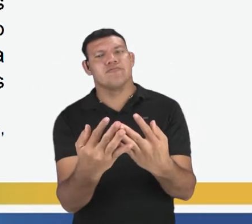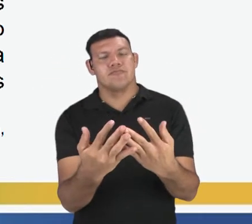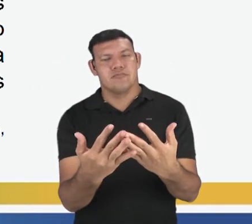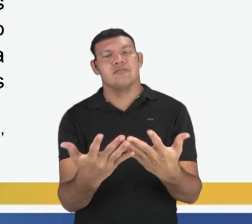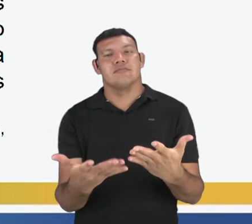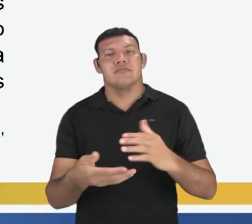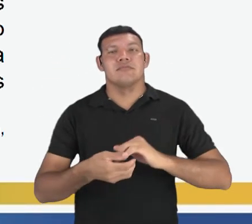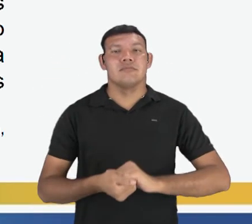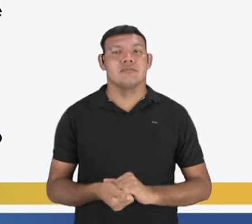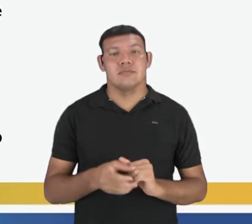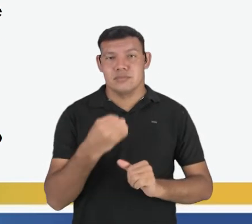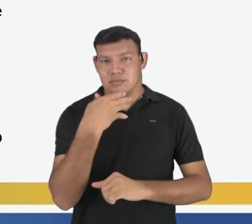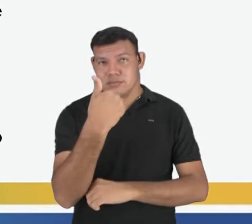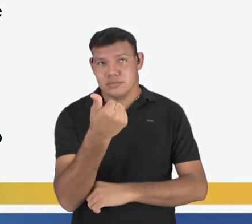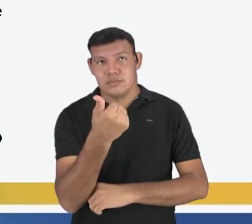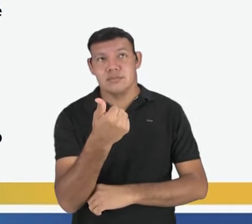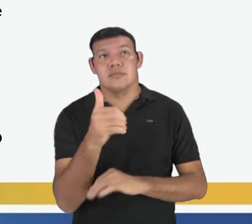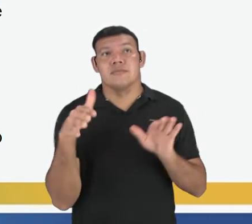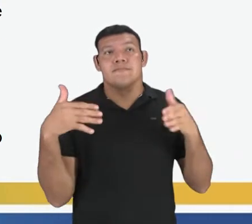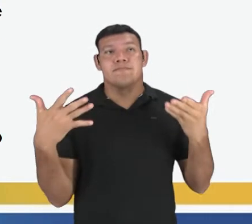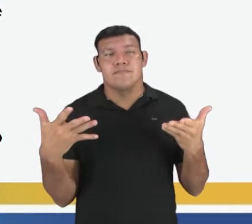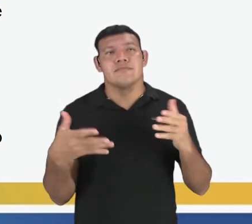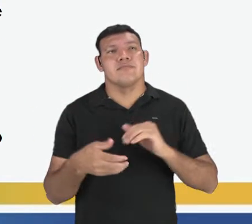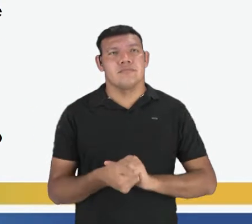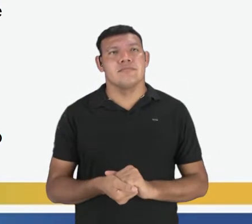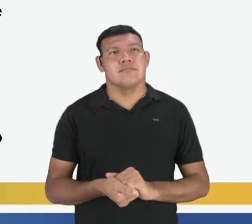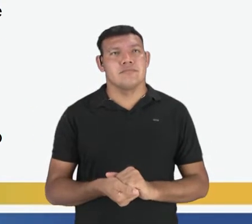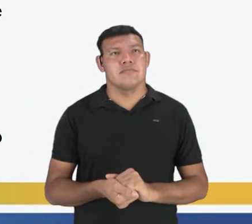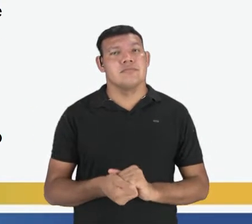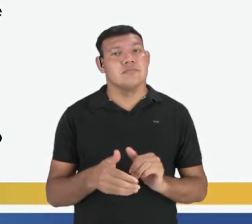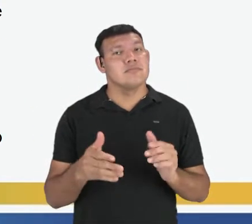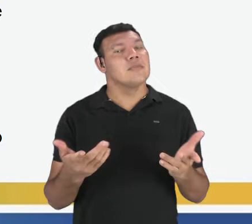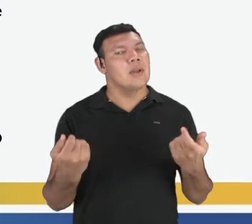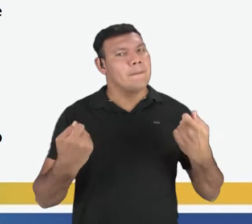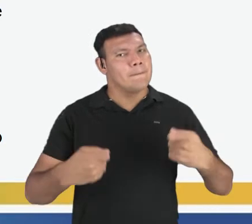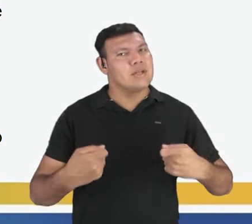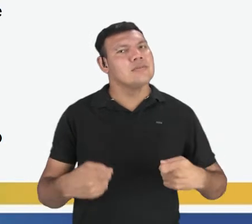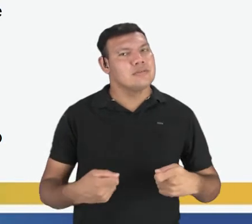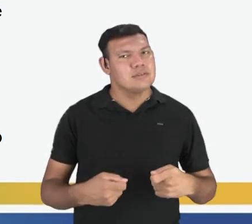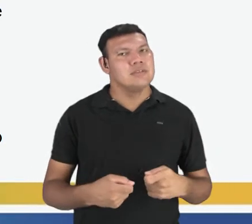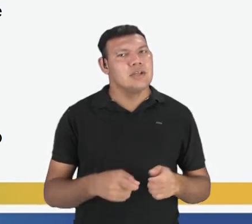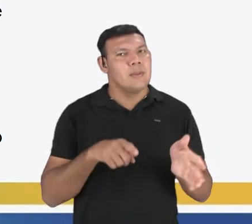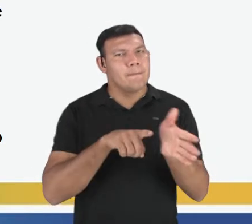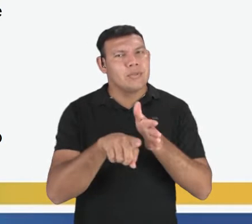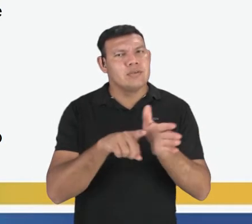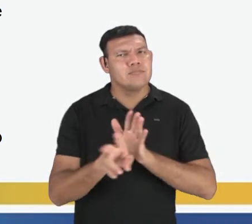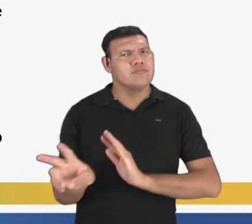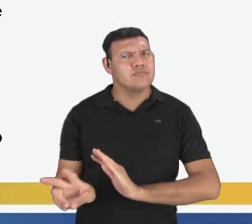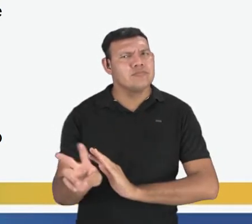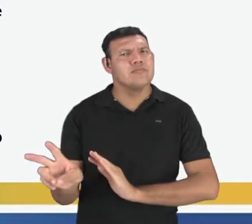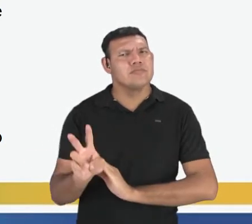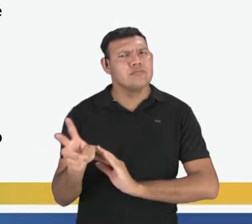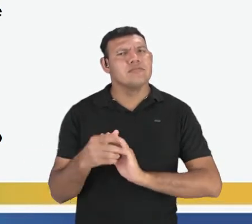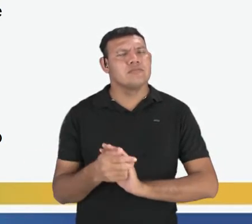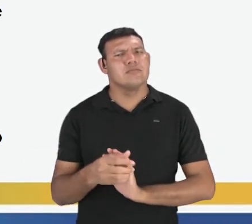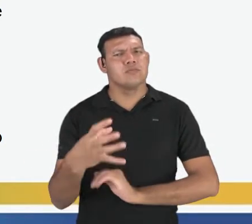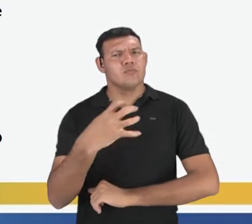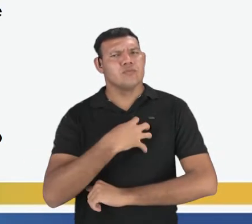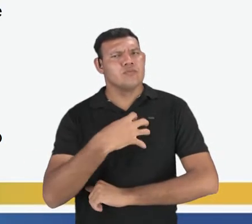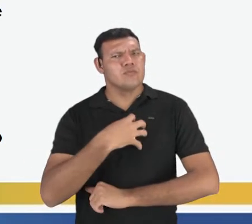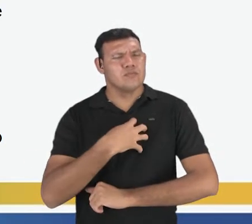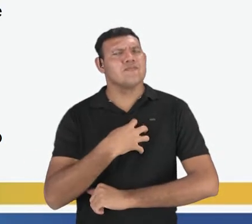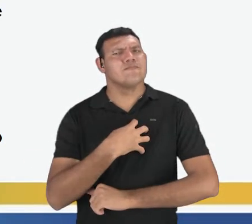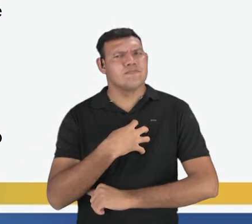pessoas que estão à tua volta, tá bom? Então ele vai dizer: deve-se, portanto, perguntar quais são os valores que